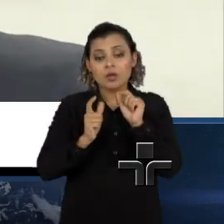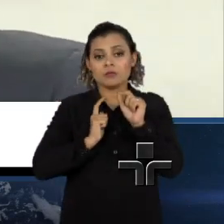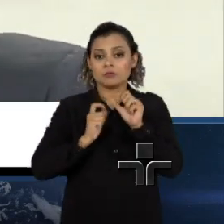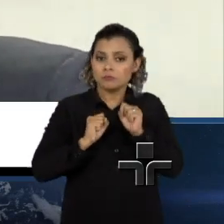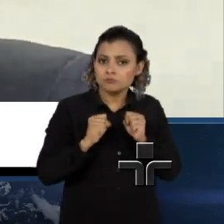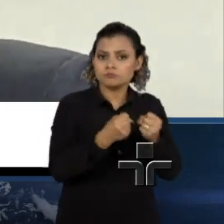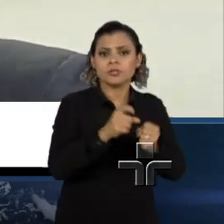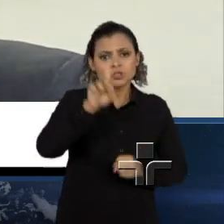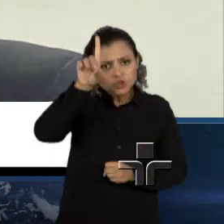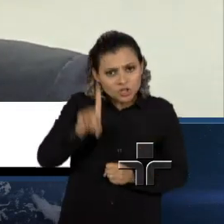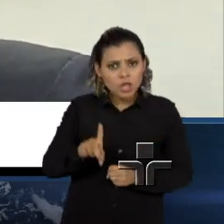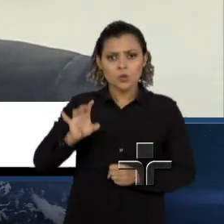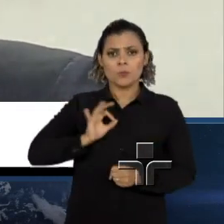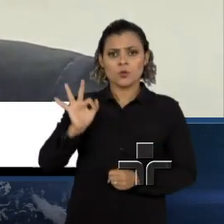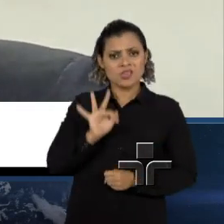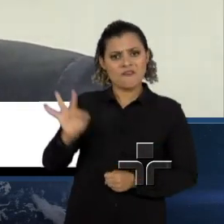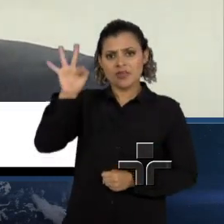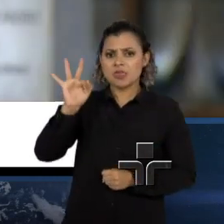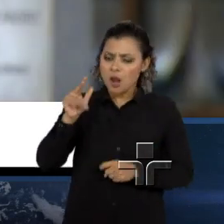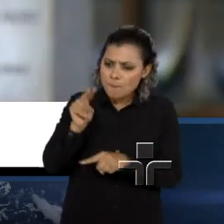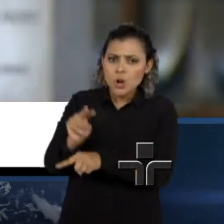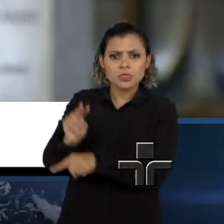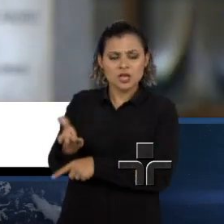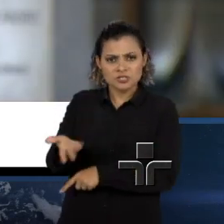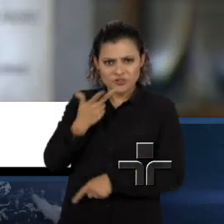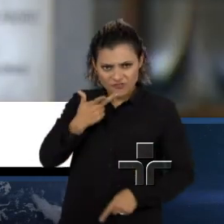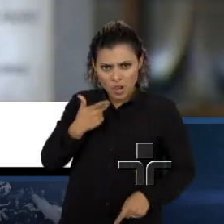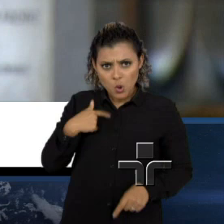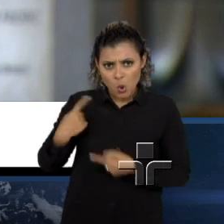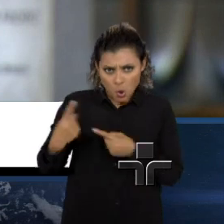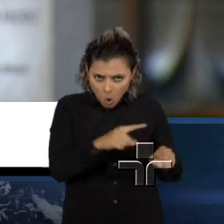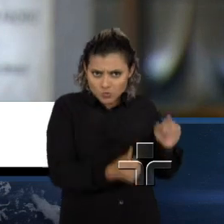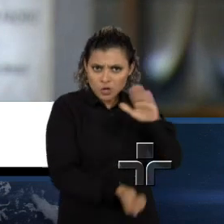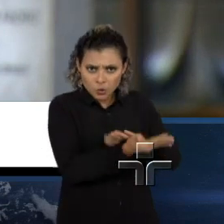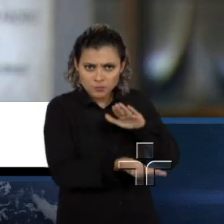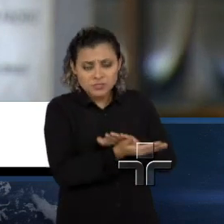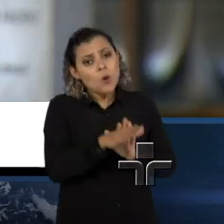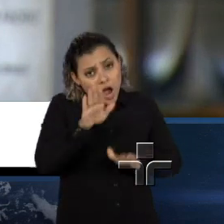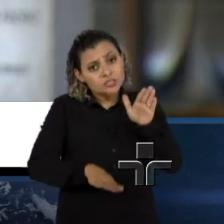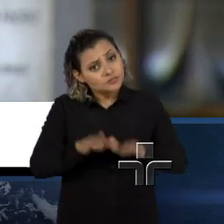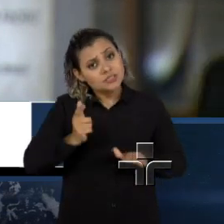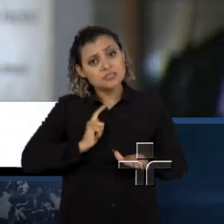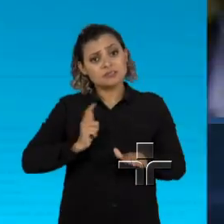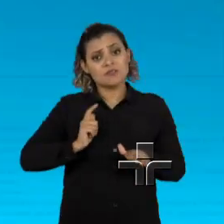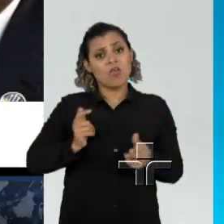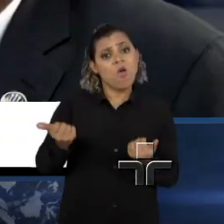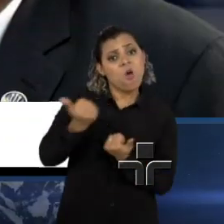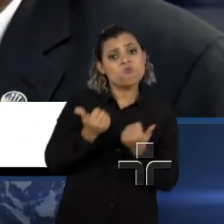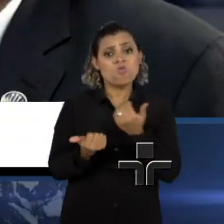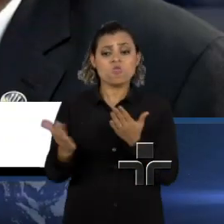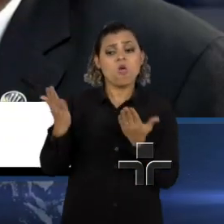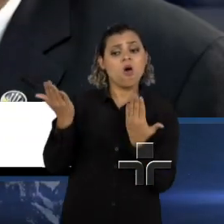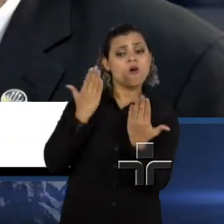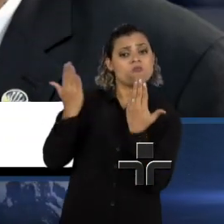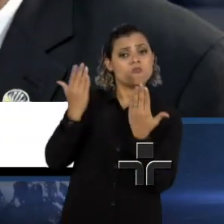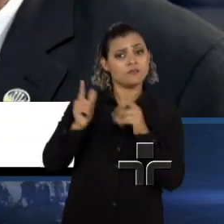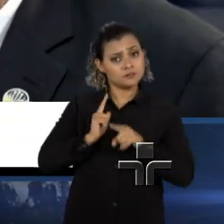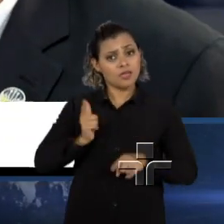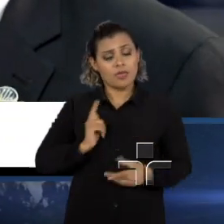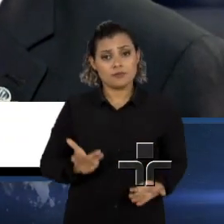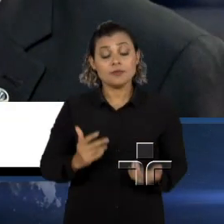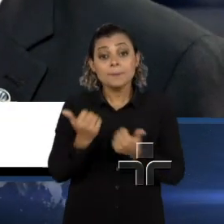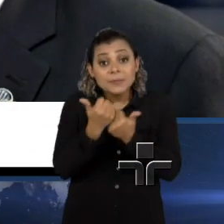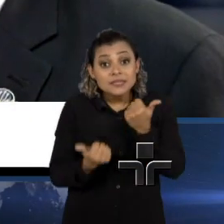do diretor-geral da Polícia Federal e diz que o combate à corrupção, às vezes, tem reveses. Ministro